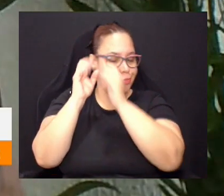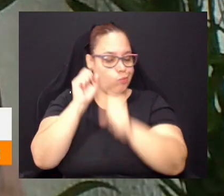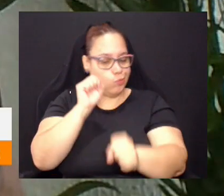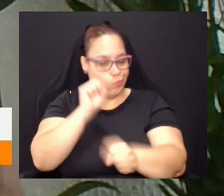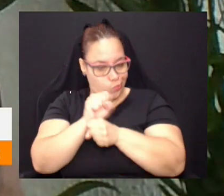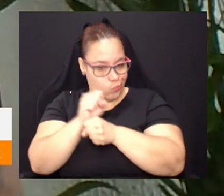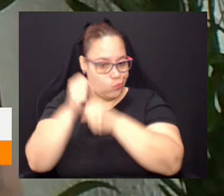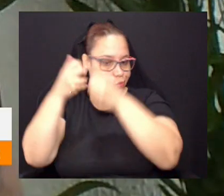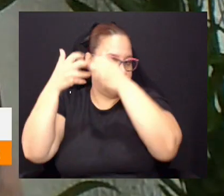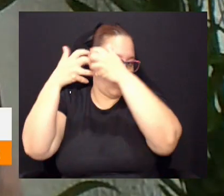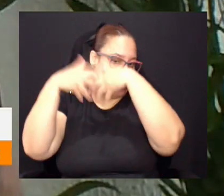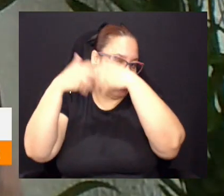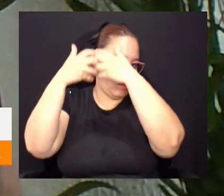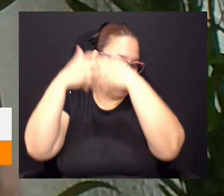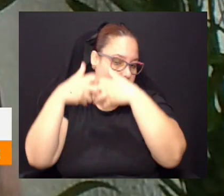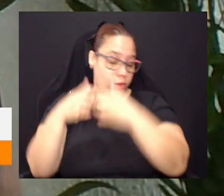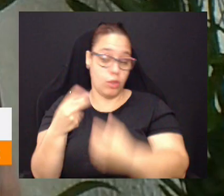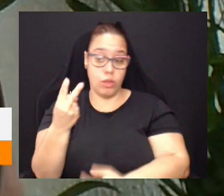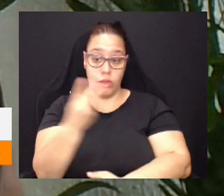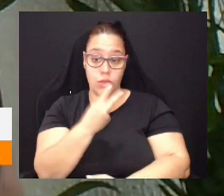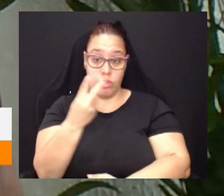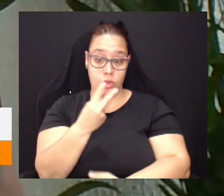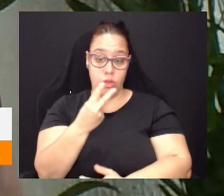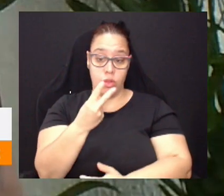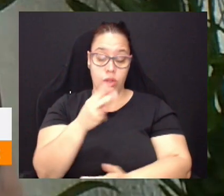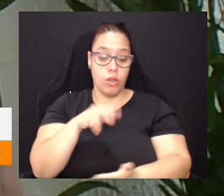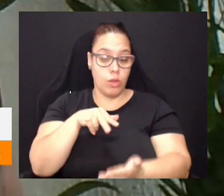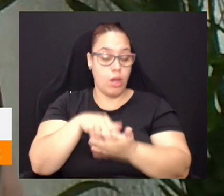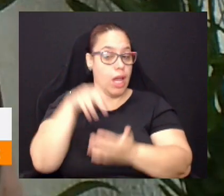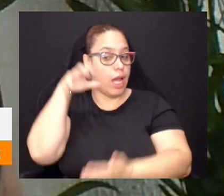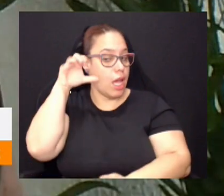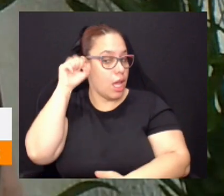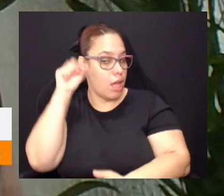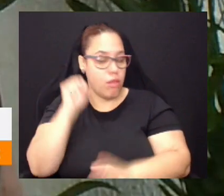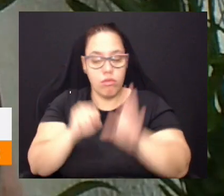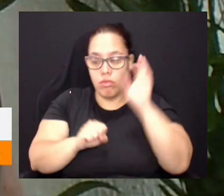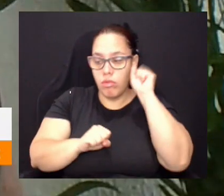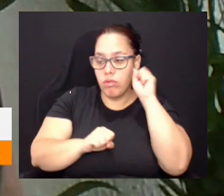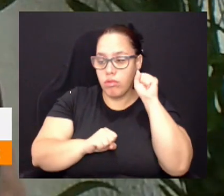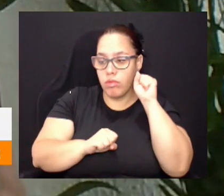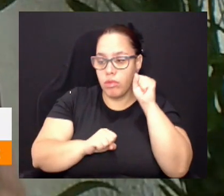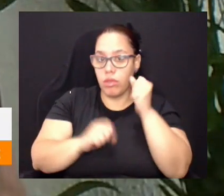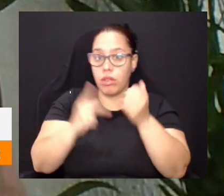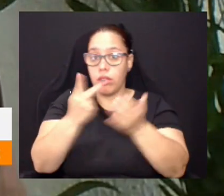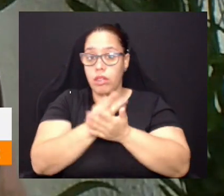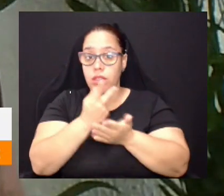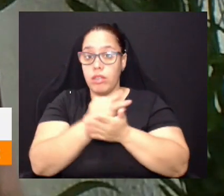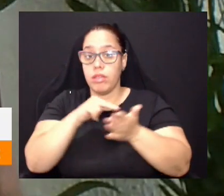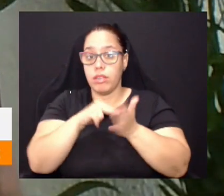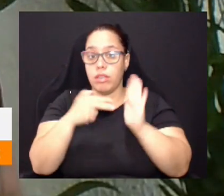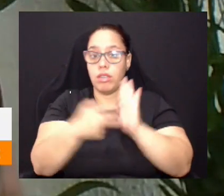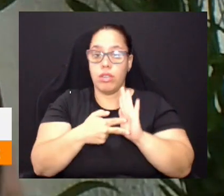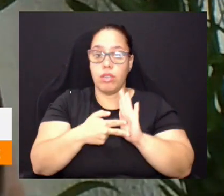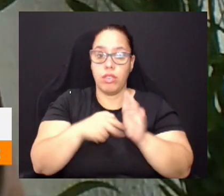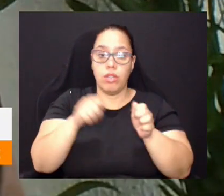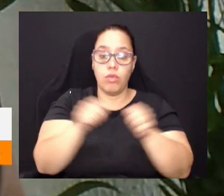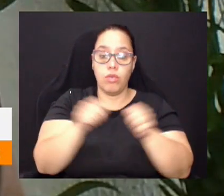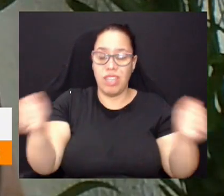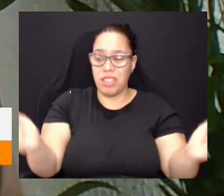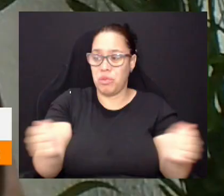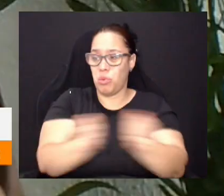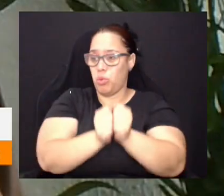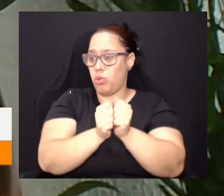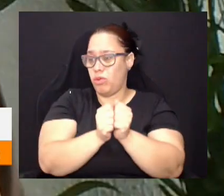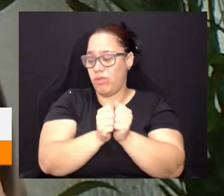tenham essa predisposição a se ouvir. E um erro nesse sentido é achar que a gente tem que fazer tudo junto, e aí